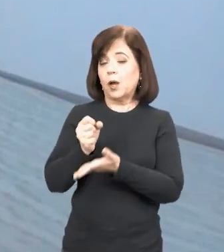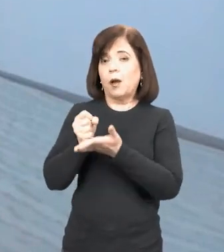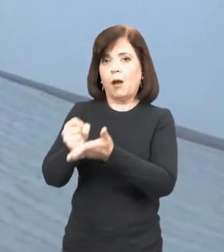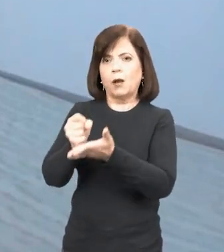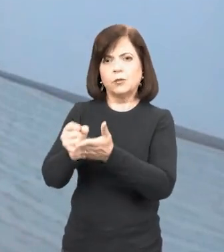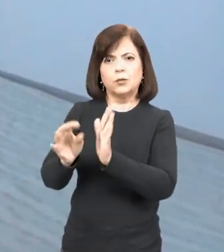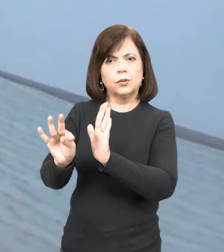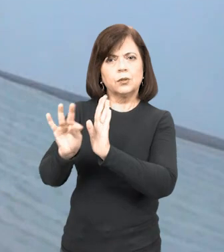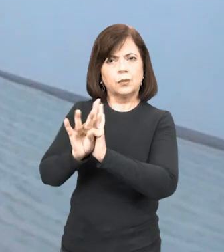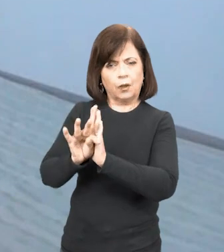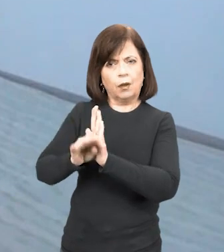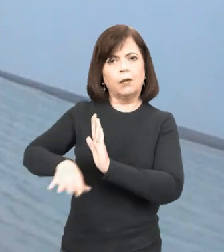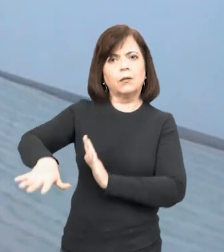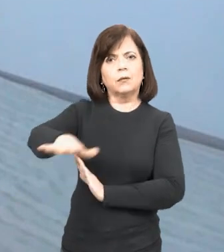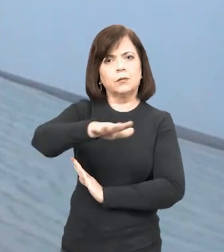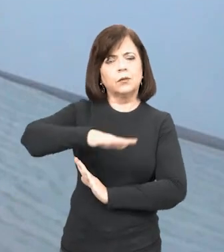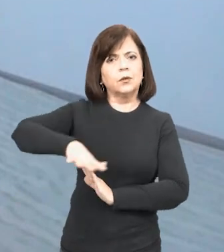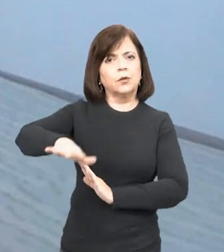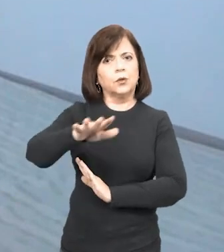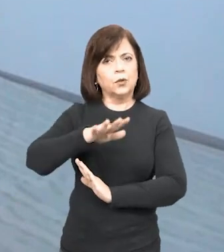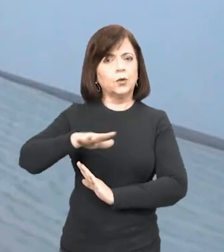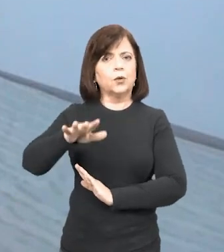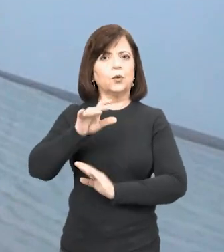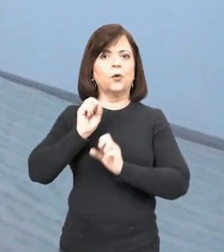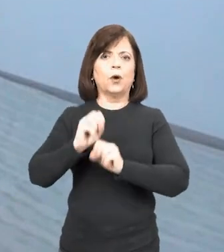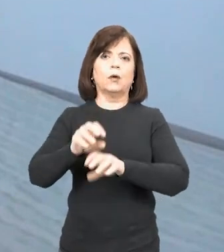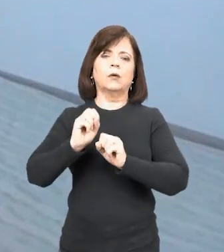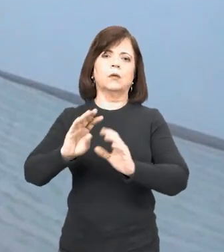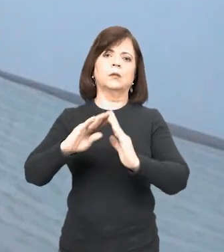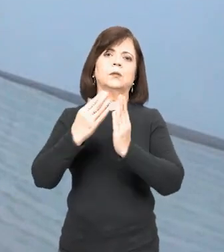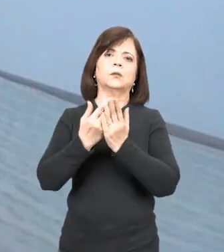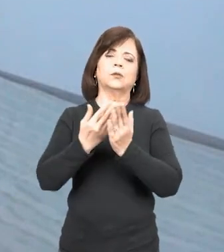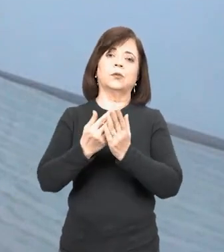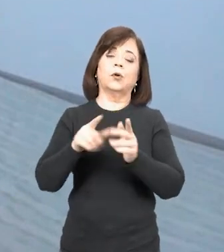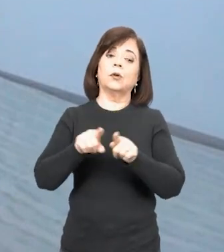no suporte técnico com relação